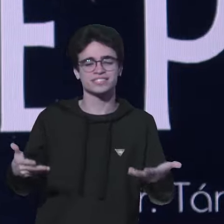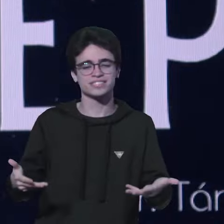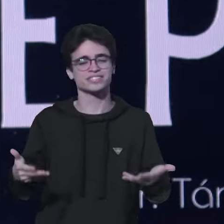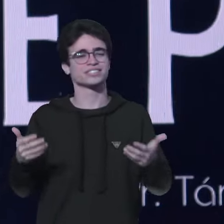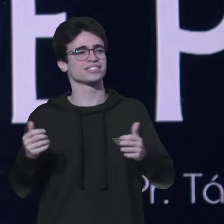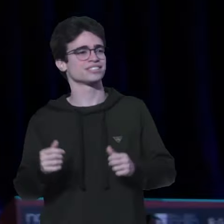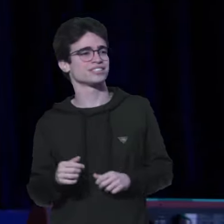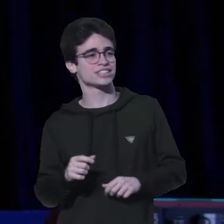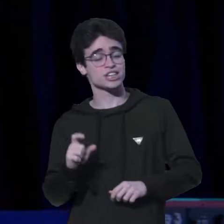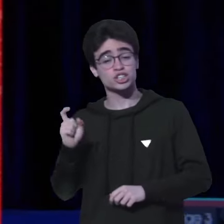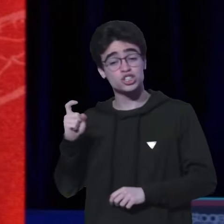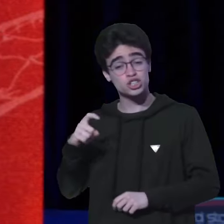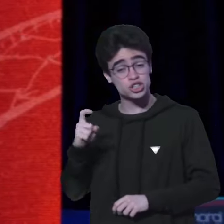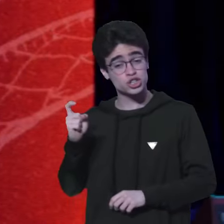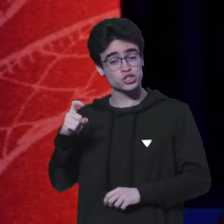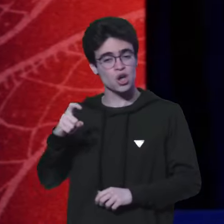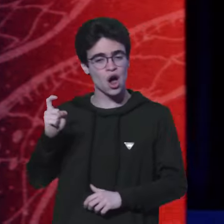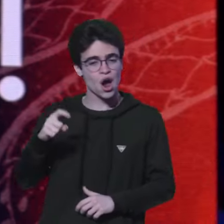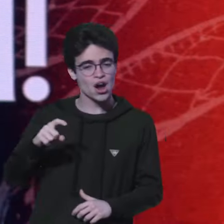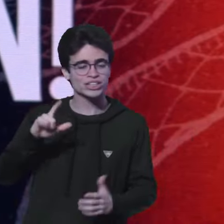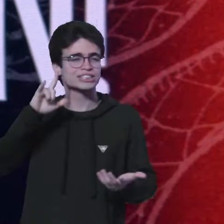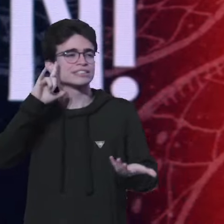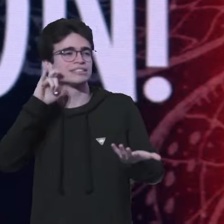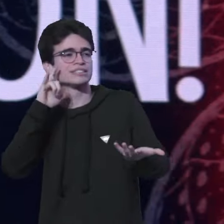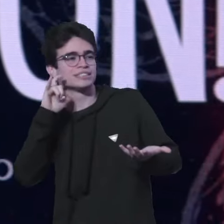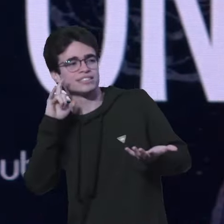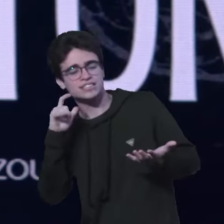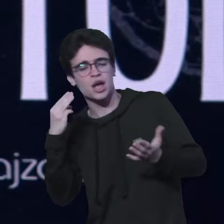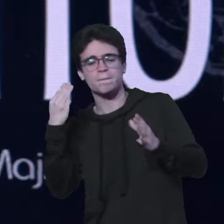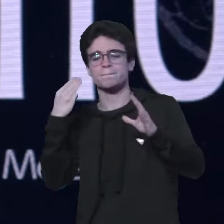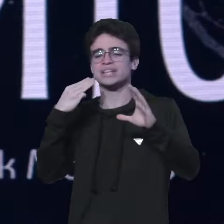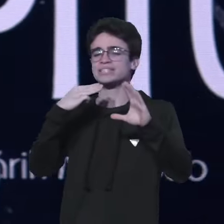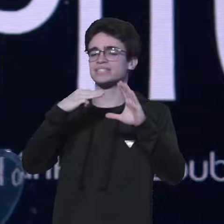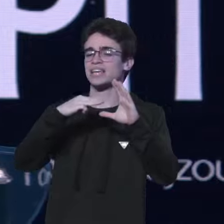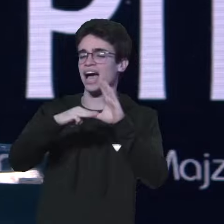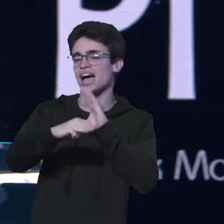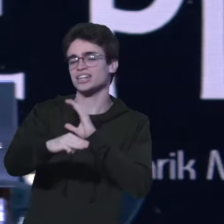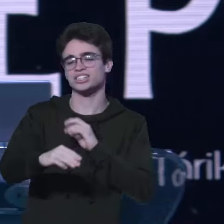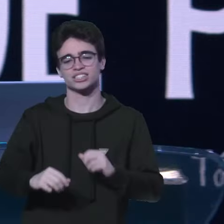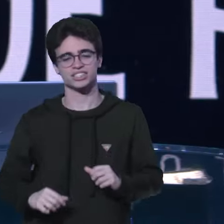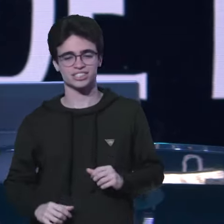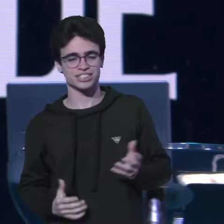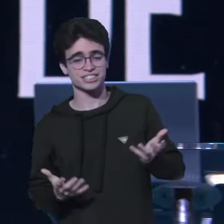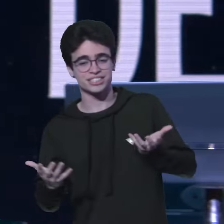É no seu TikTok, é no seu Instagram, é aquela mensagem.